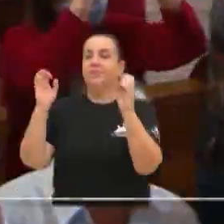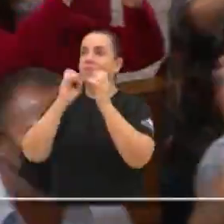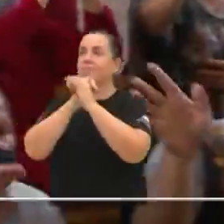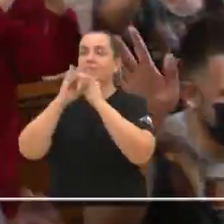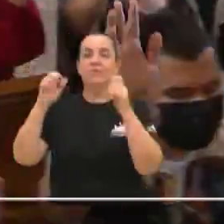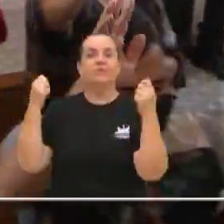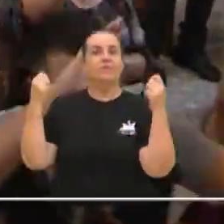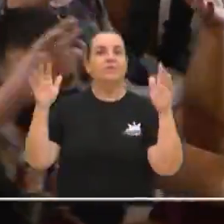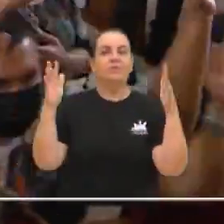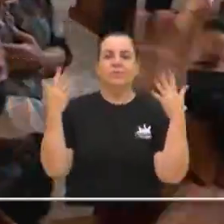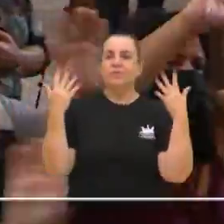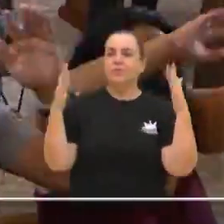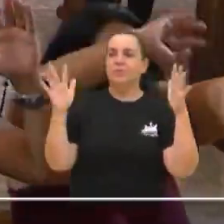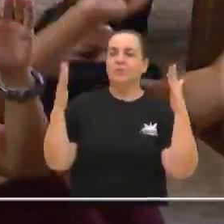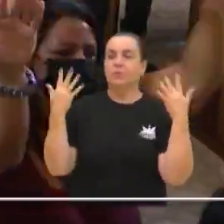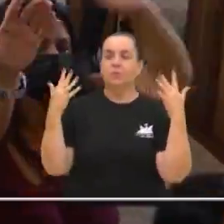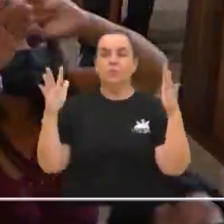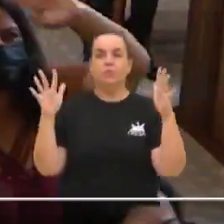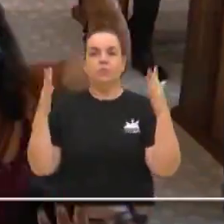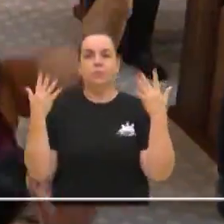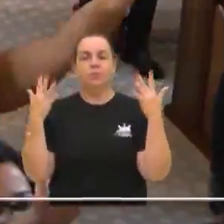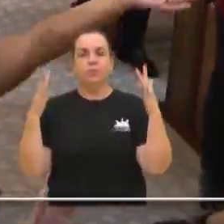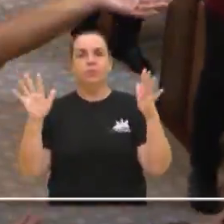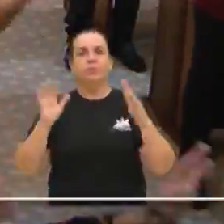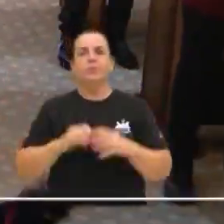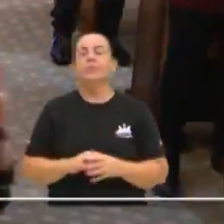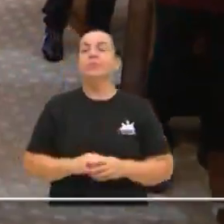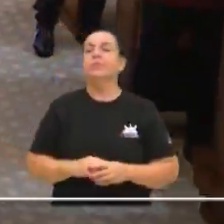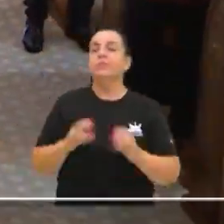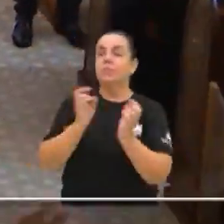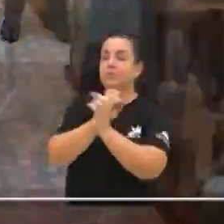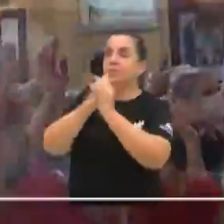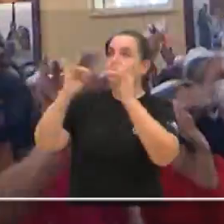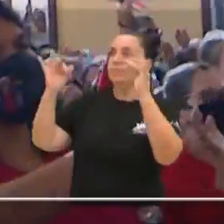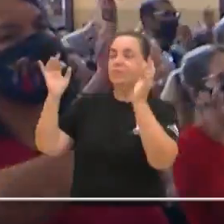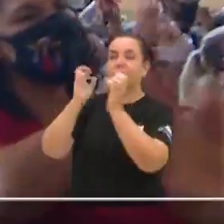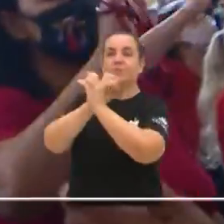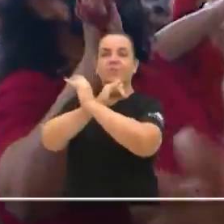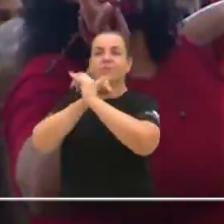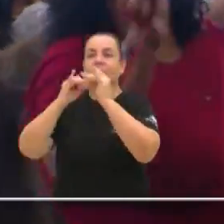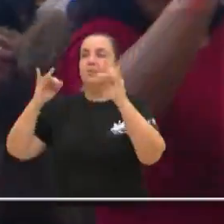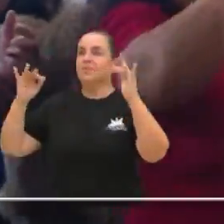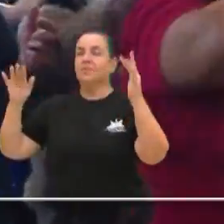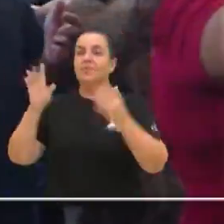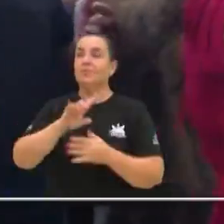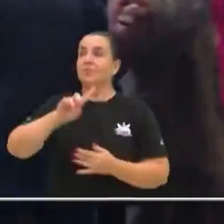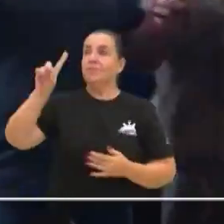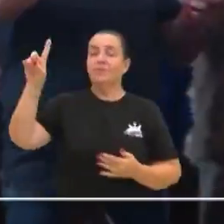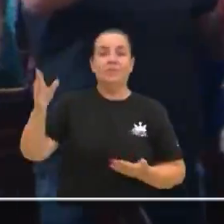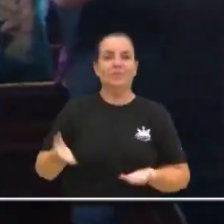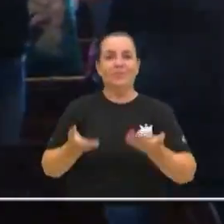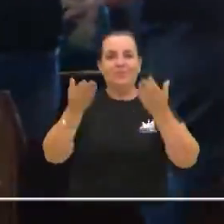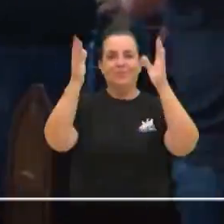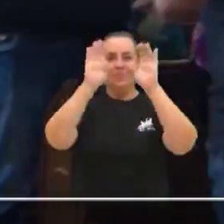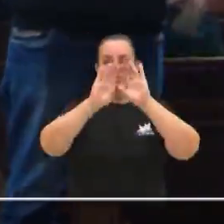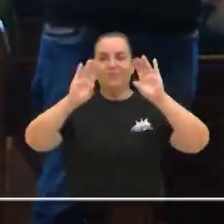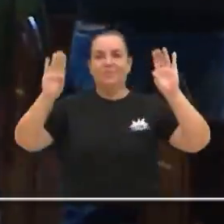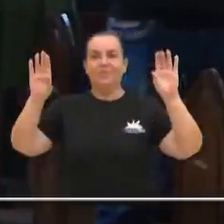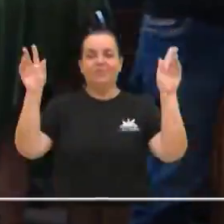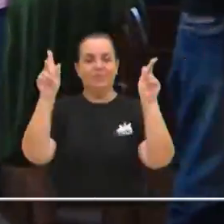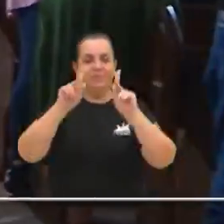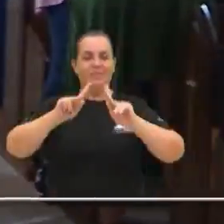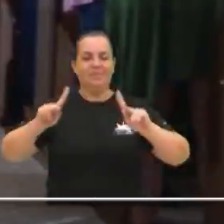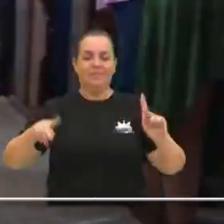glória, glória, aleluia, aleluia. Glória, glória, glória, Deus